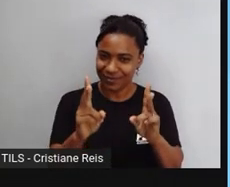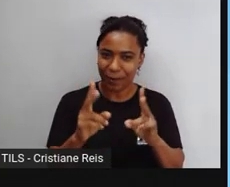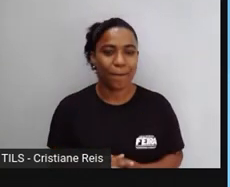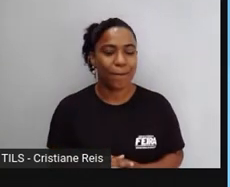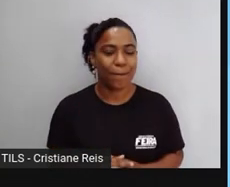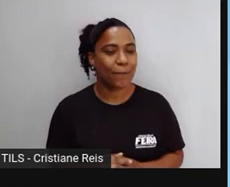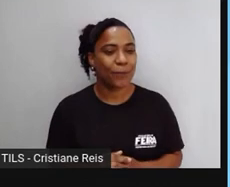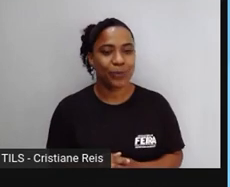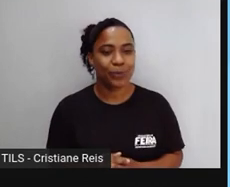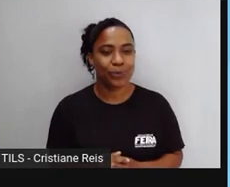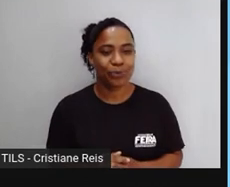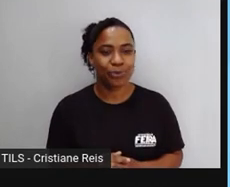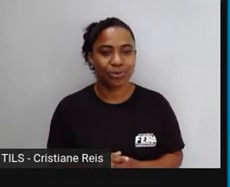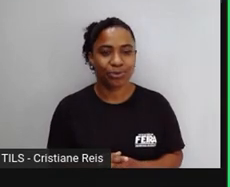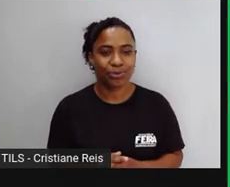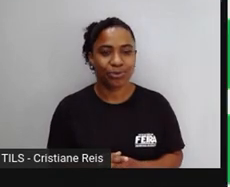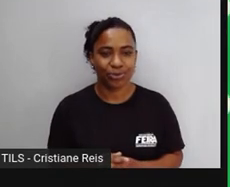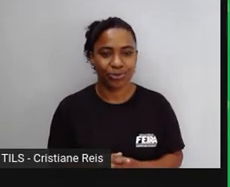four.